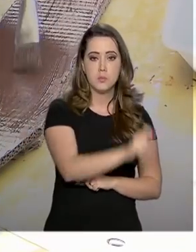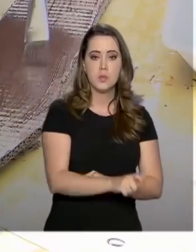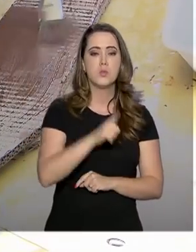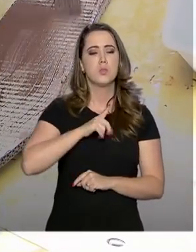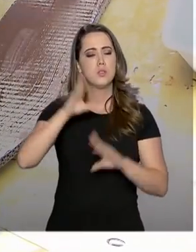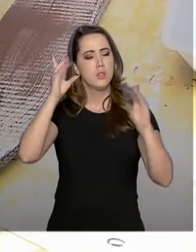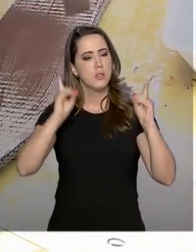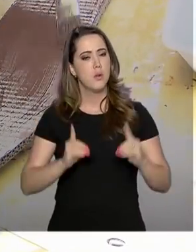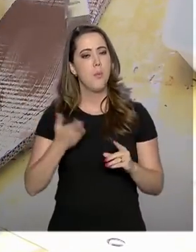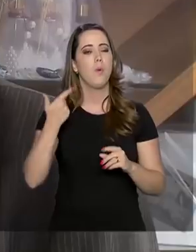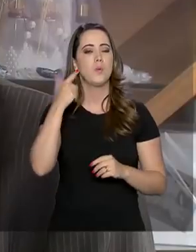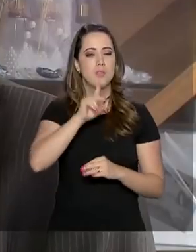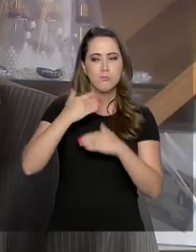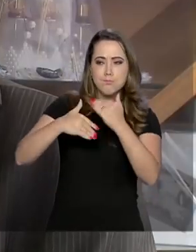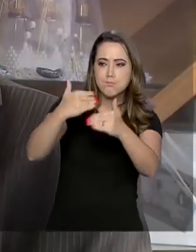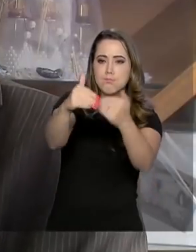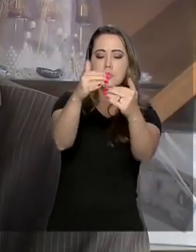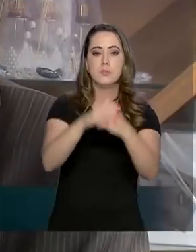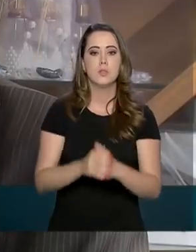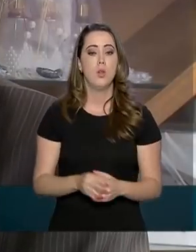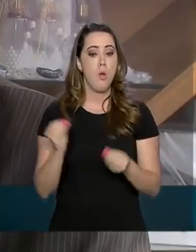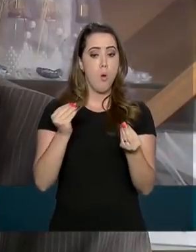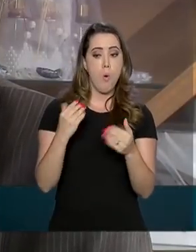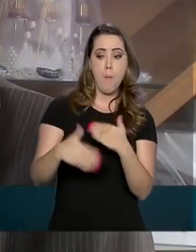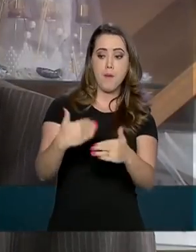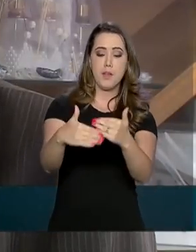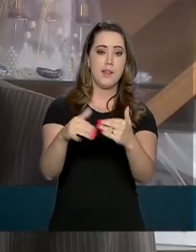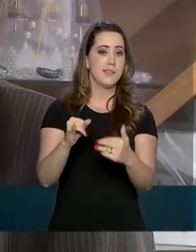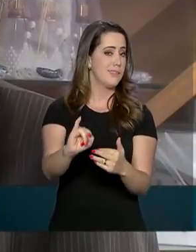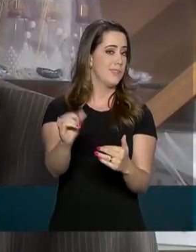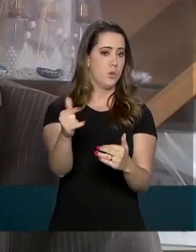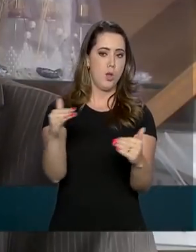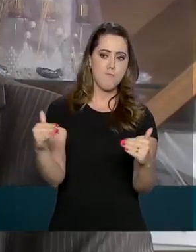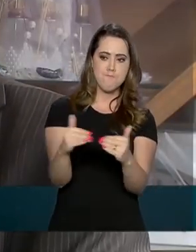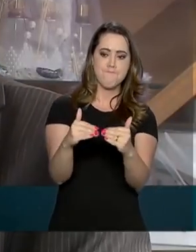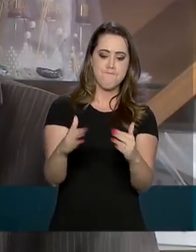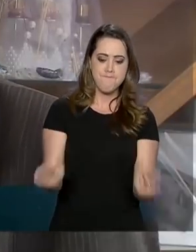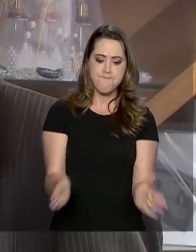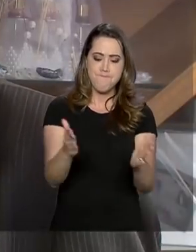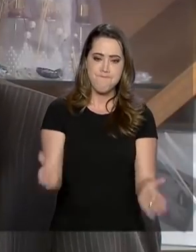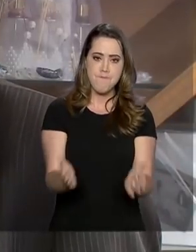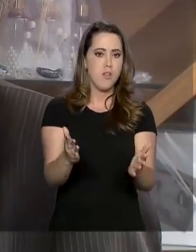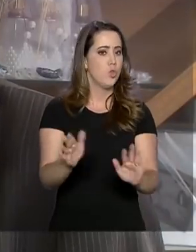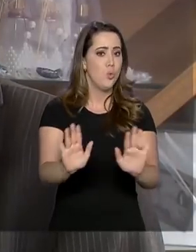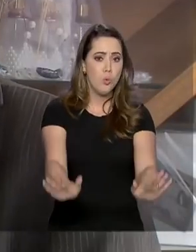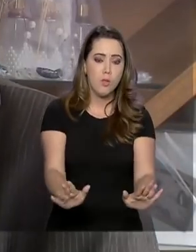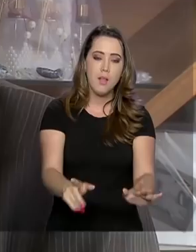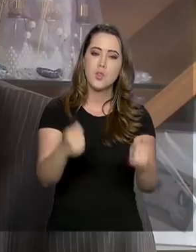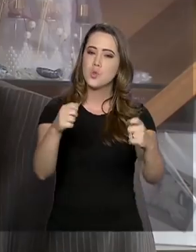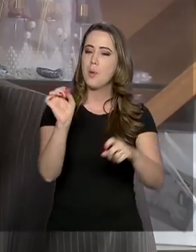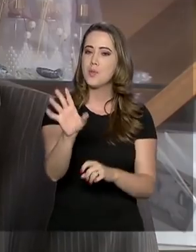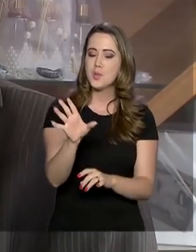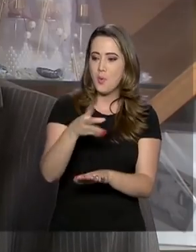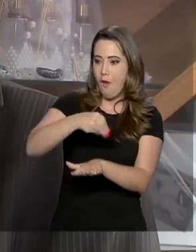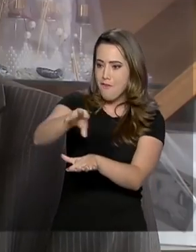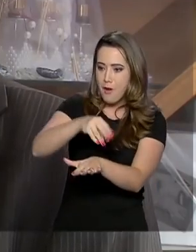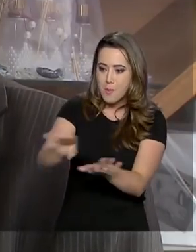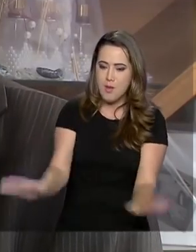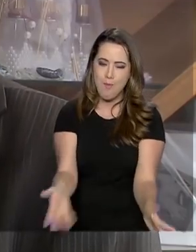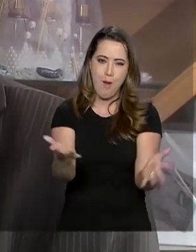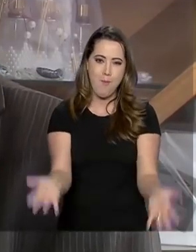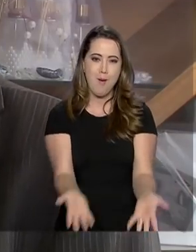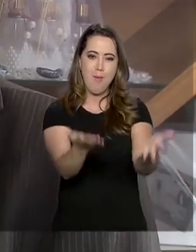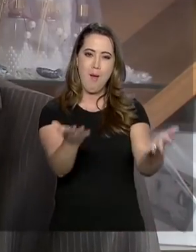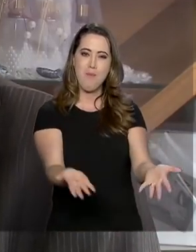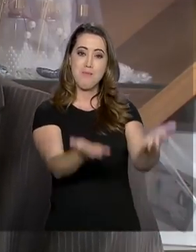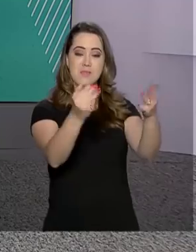podem chegar mais longe. Como é que uma pessoa cresce sem ter o estímulo? Então, eles só precisam disso, informação, estímulo e oportunidade